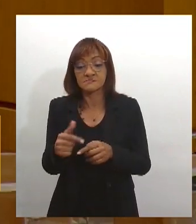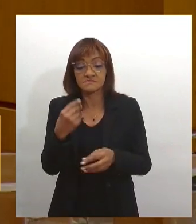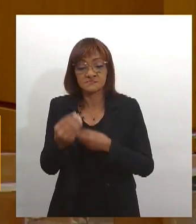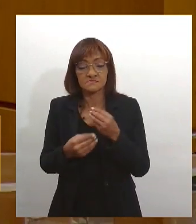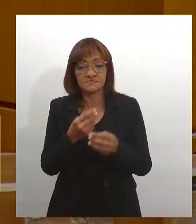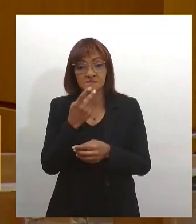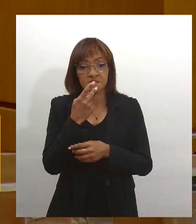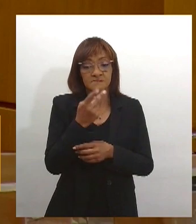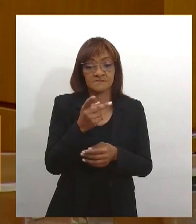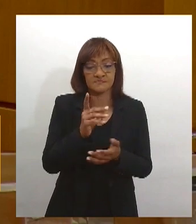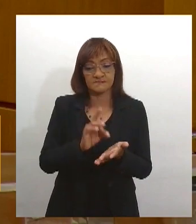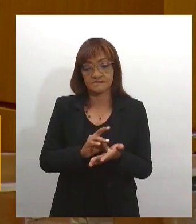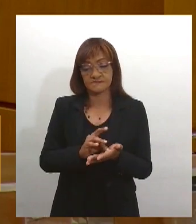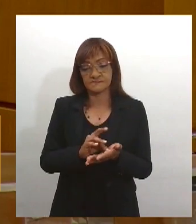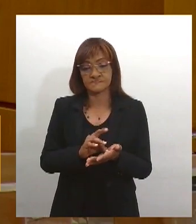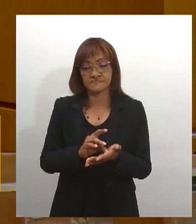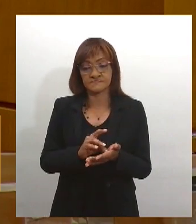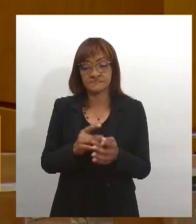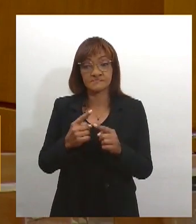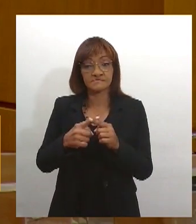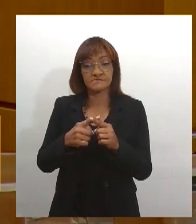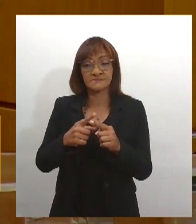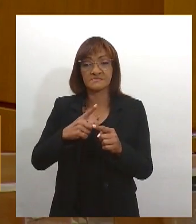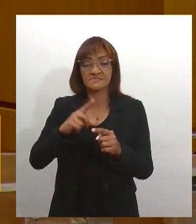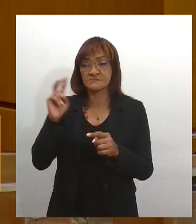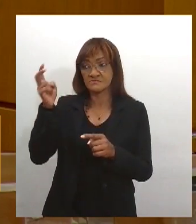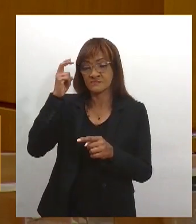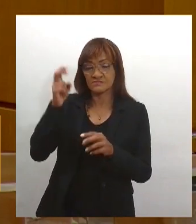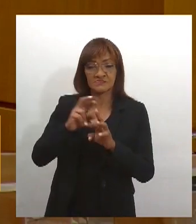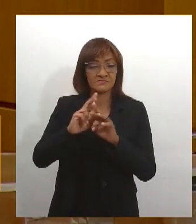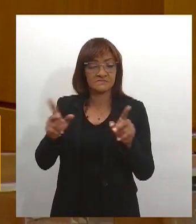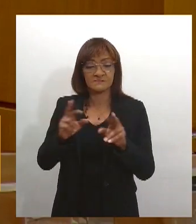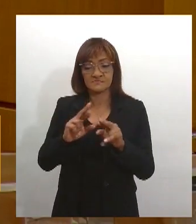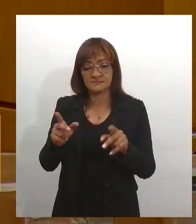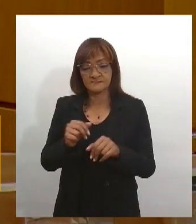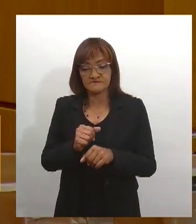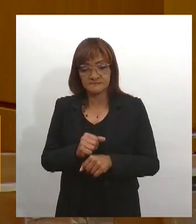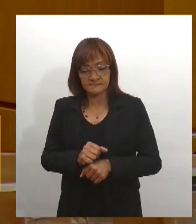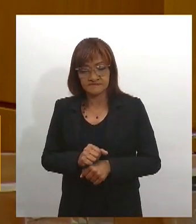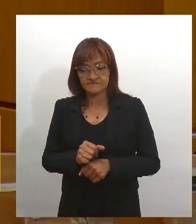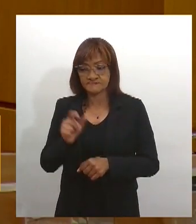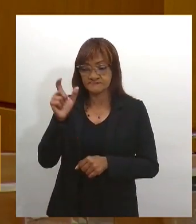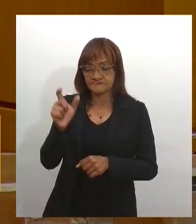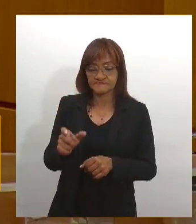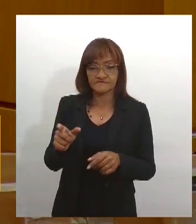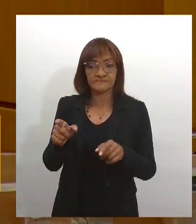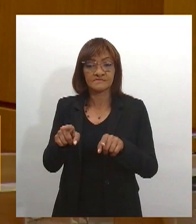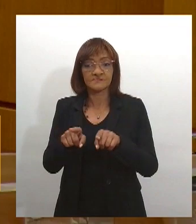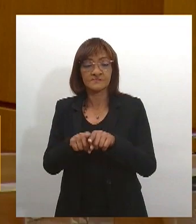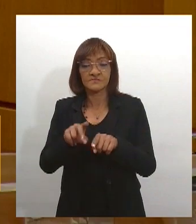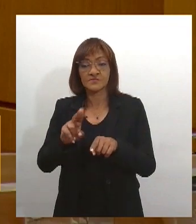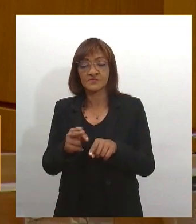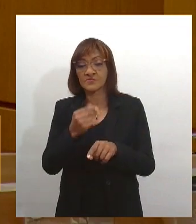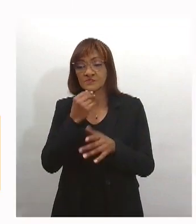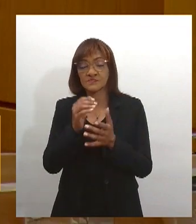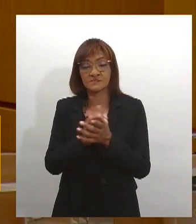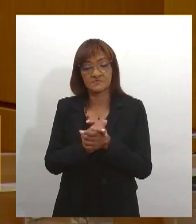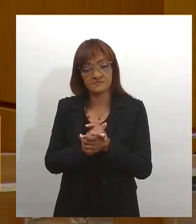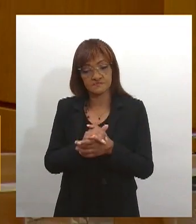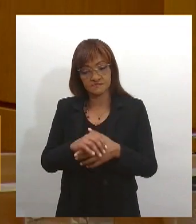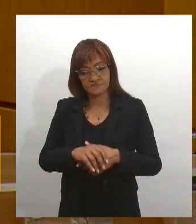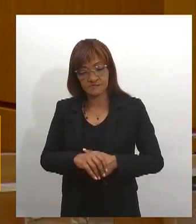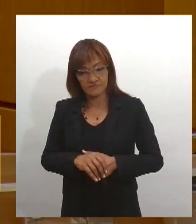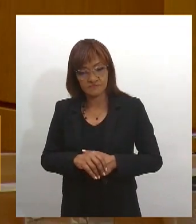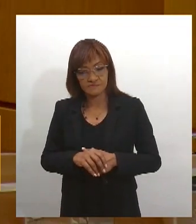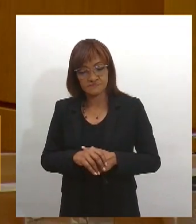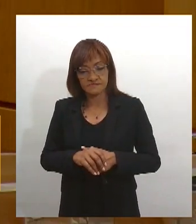história para poder não dizer que foi o parceiro que havia feito algum tipo de ataque.